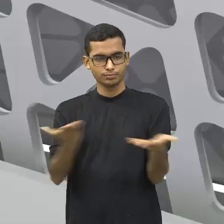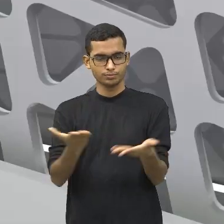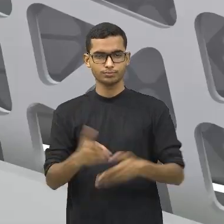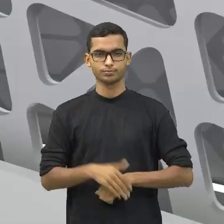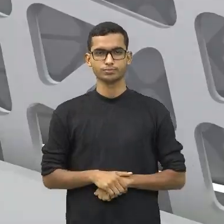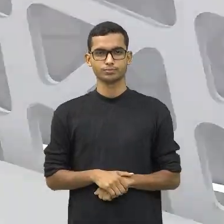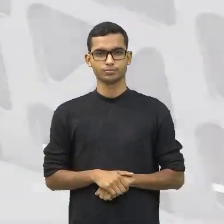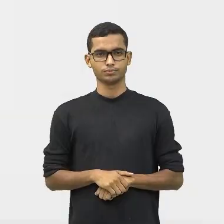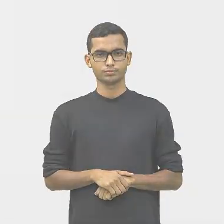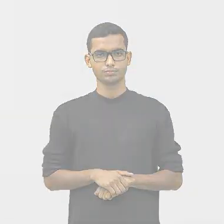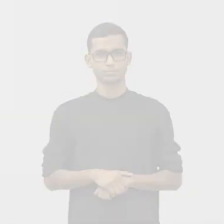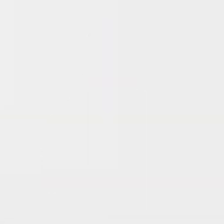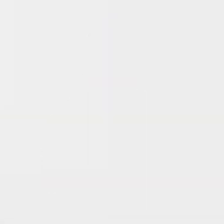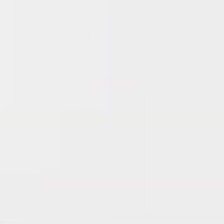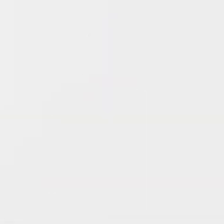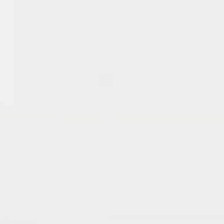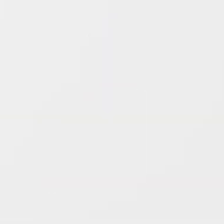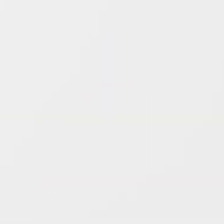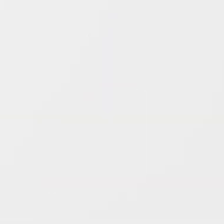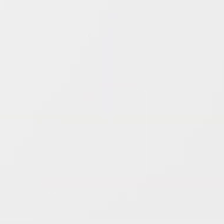hoje.